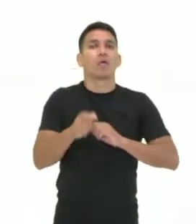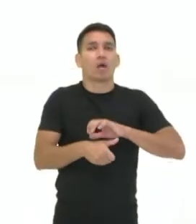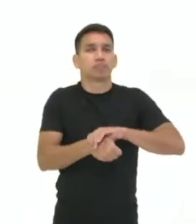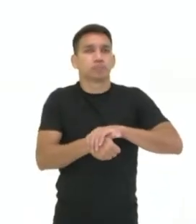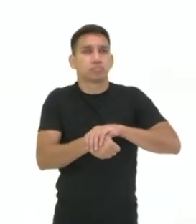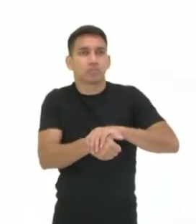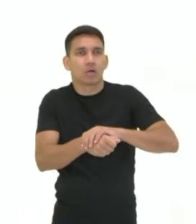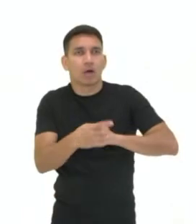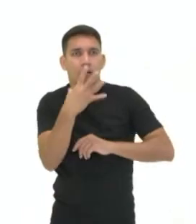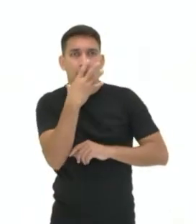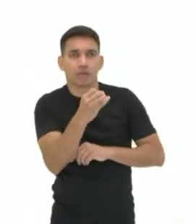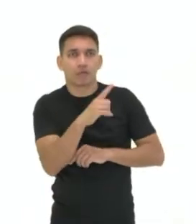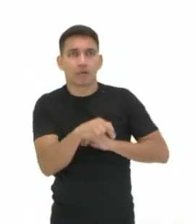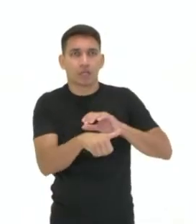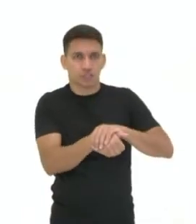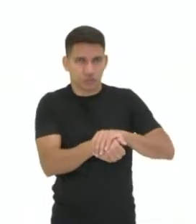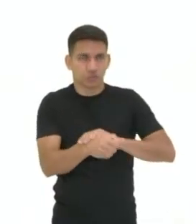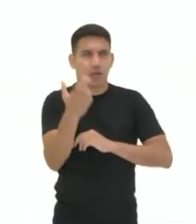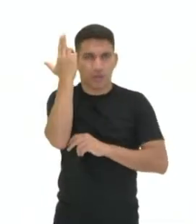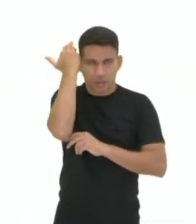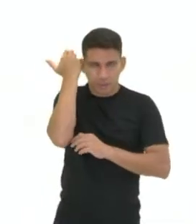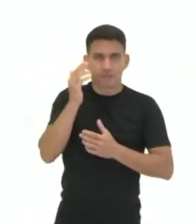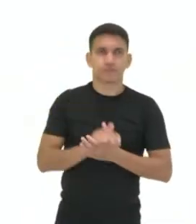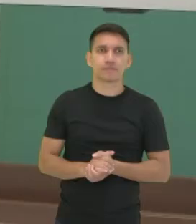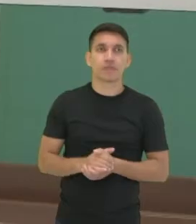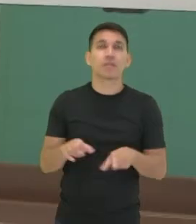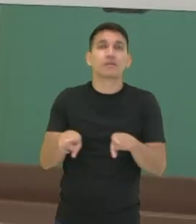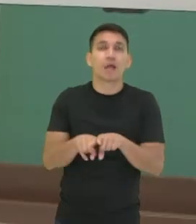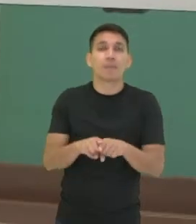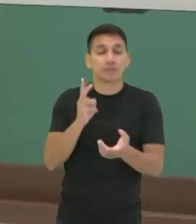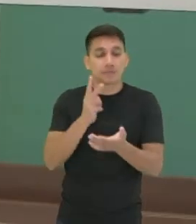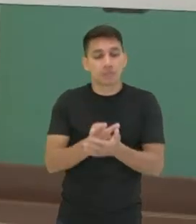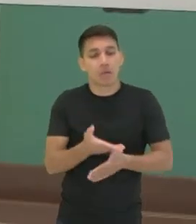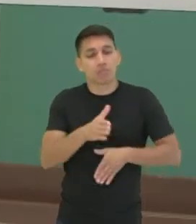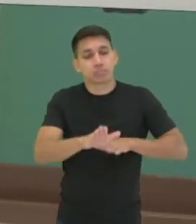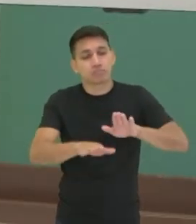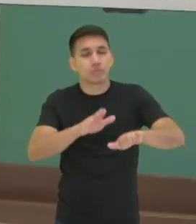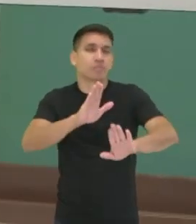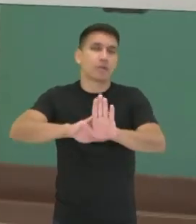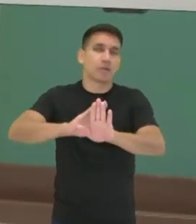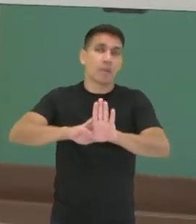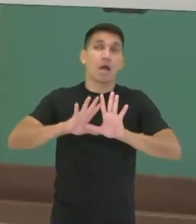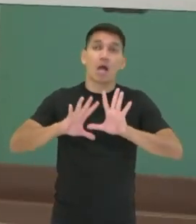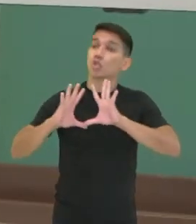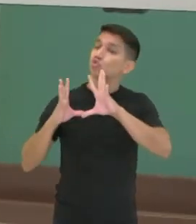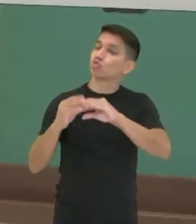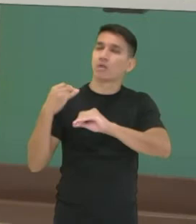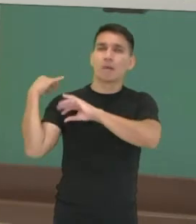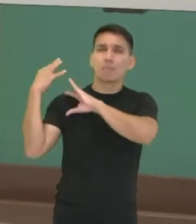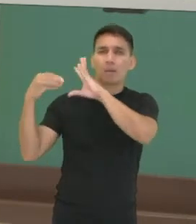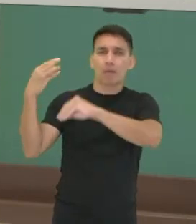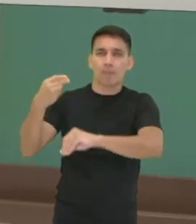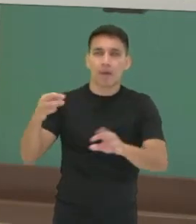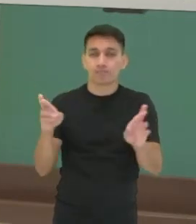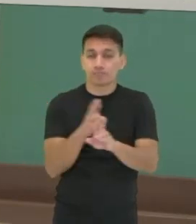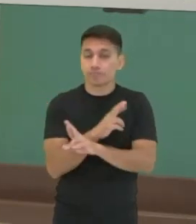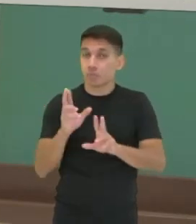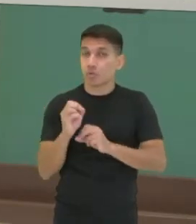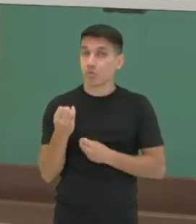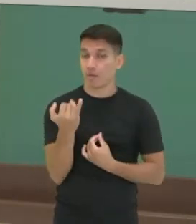ser rápido, é se manter sempre um passo de cada vez. Mas todas as fábulas têm animais ou plantas que